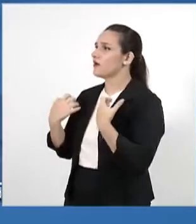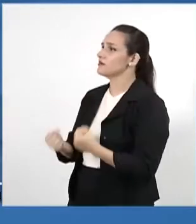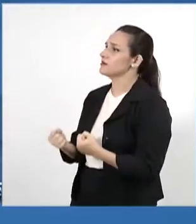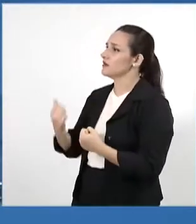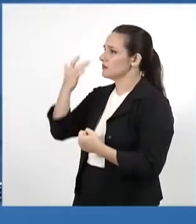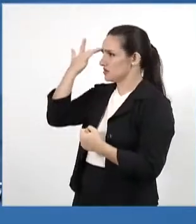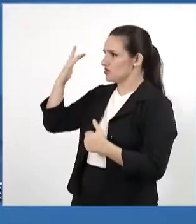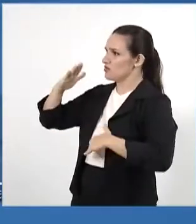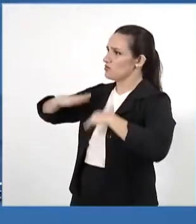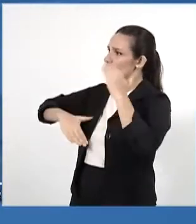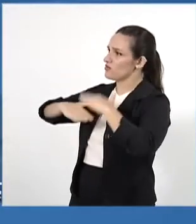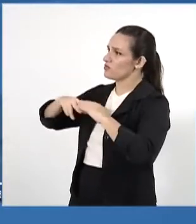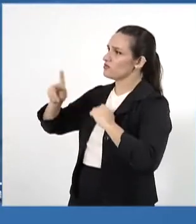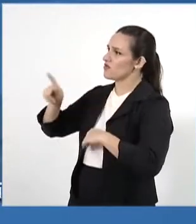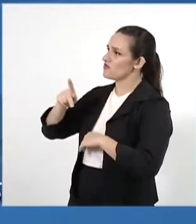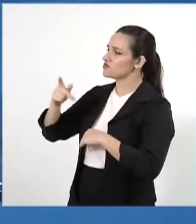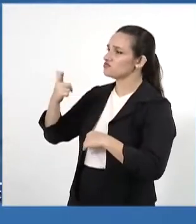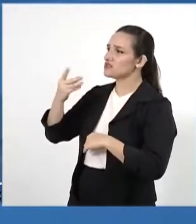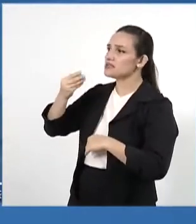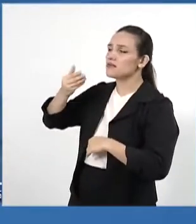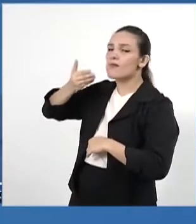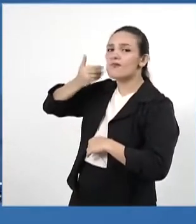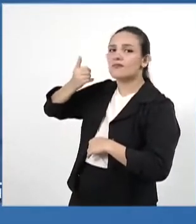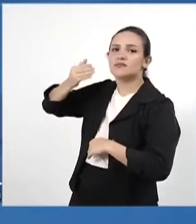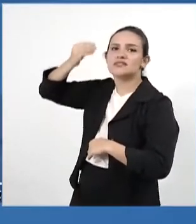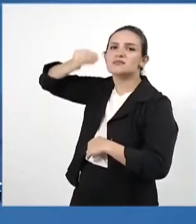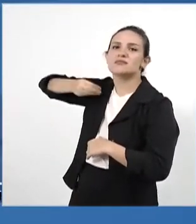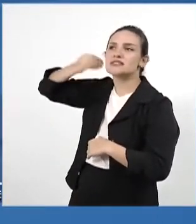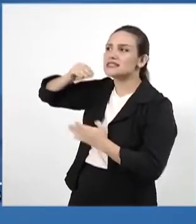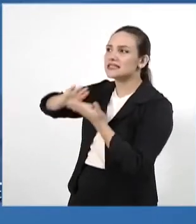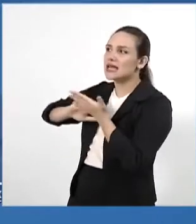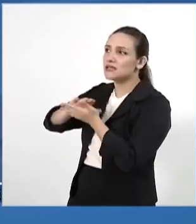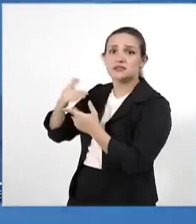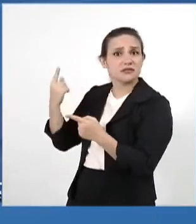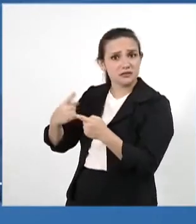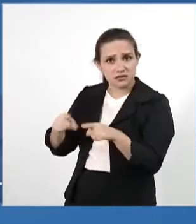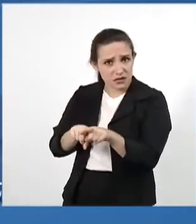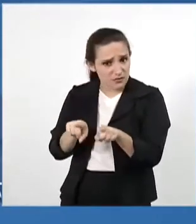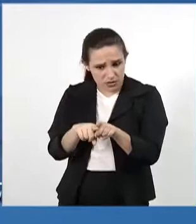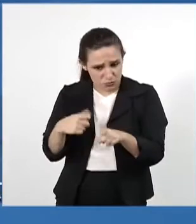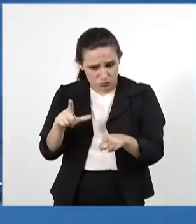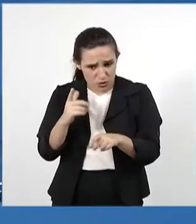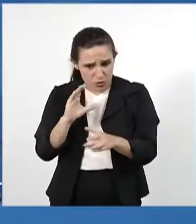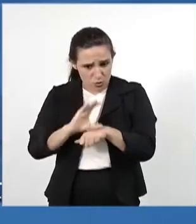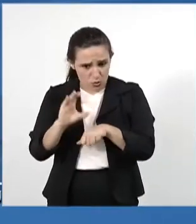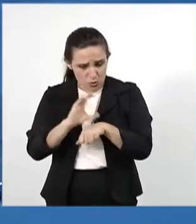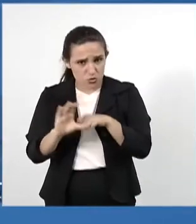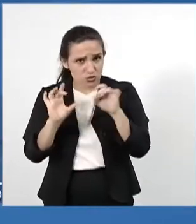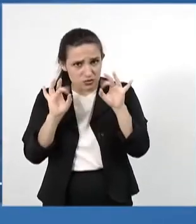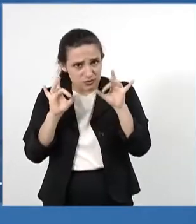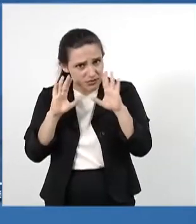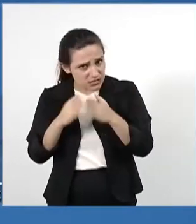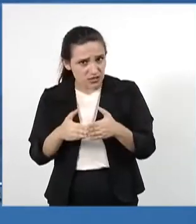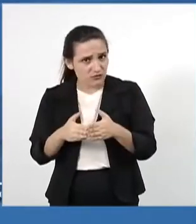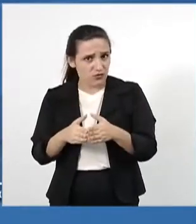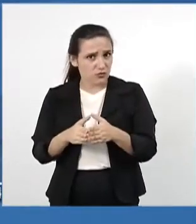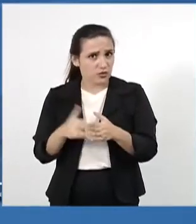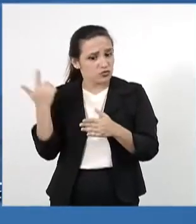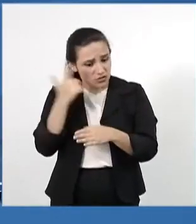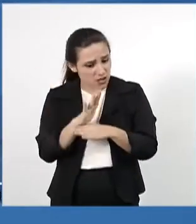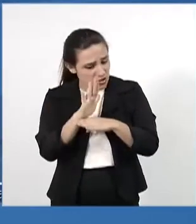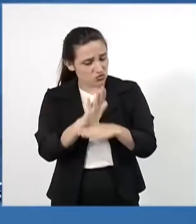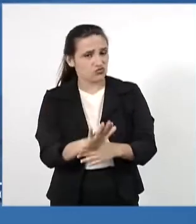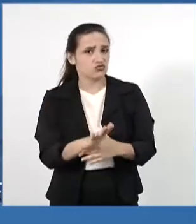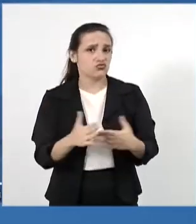têm experiência na área da educação especial e não têm formação específica para atuar em determinadas áreas,